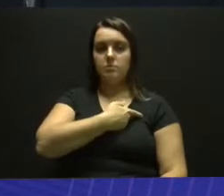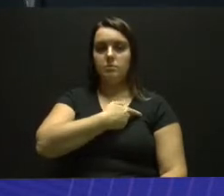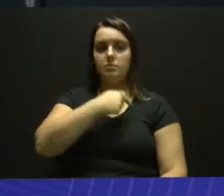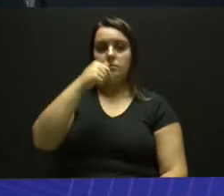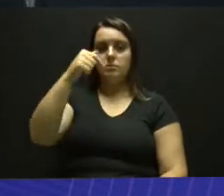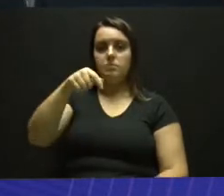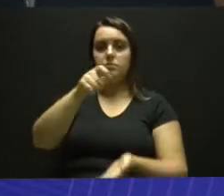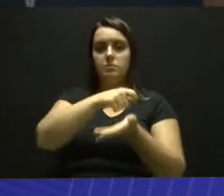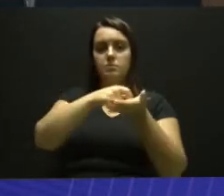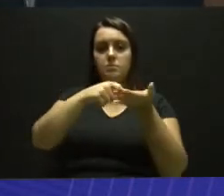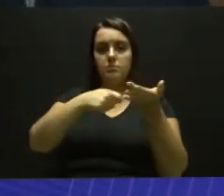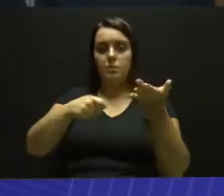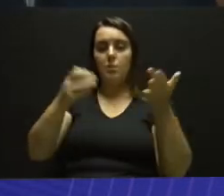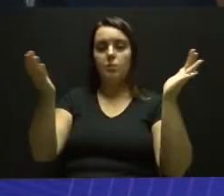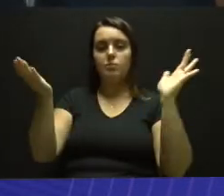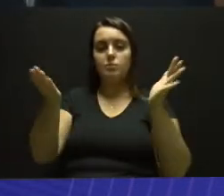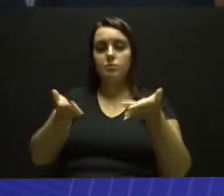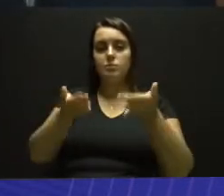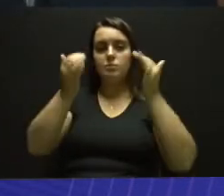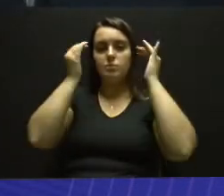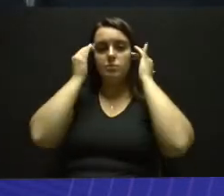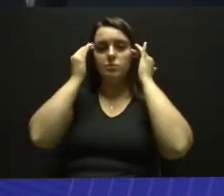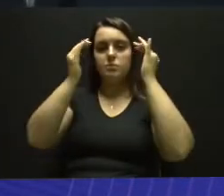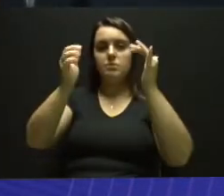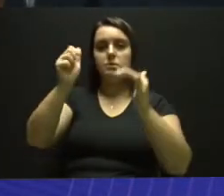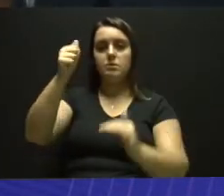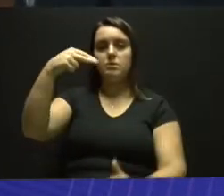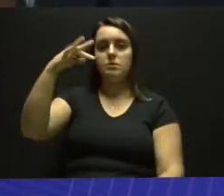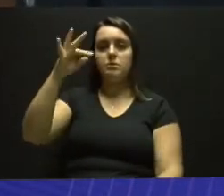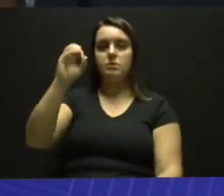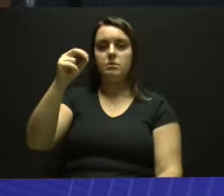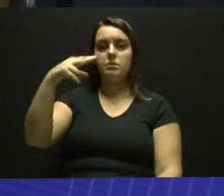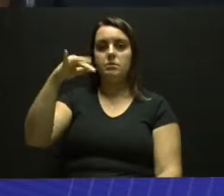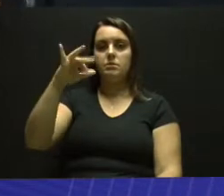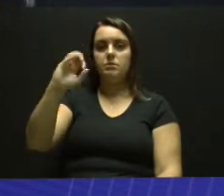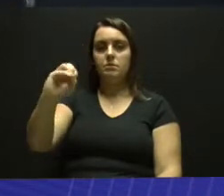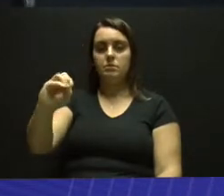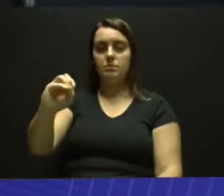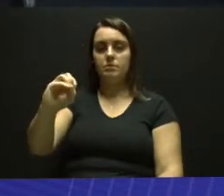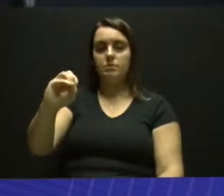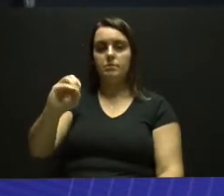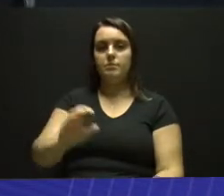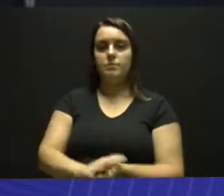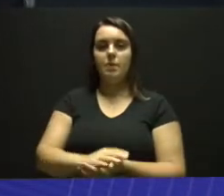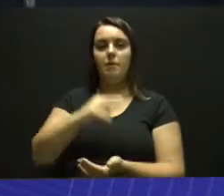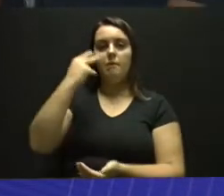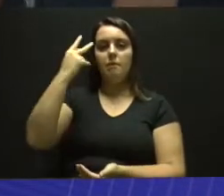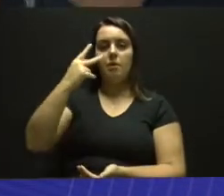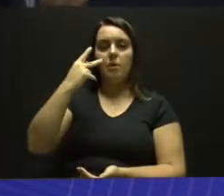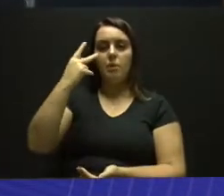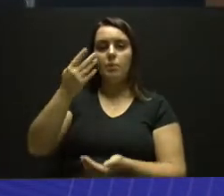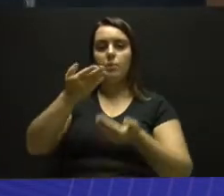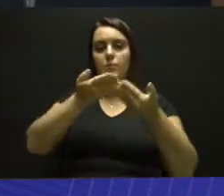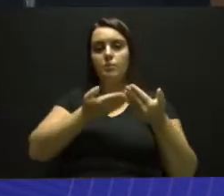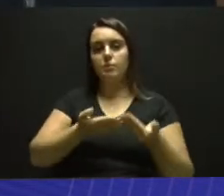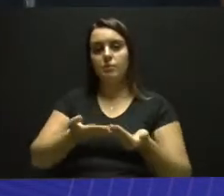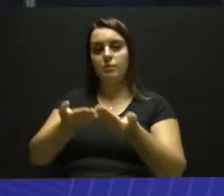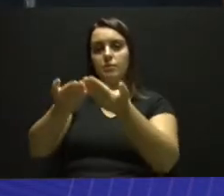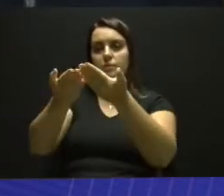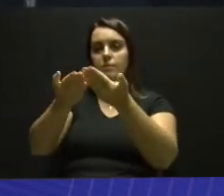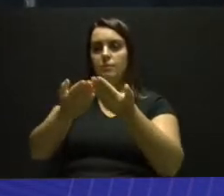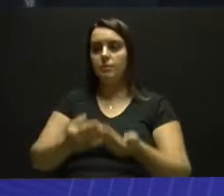acima homenageamos antônio lima o vereador fábio alves moreira o rostinho proceder à entrega da